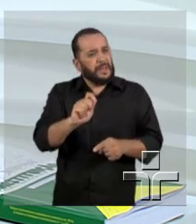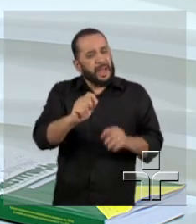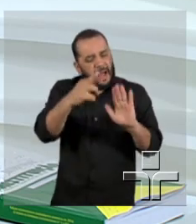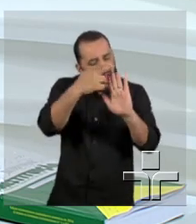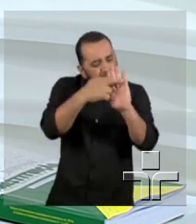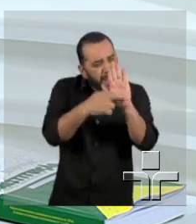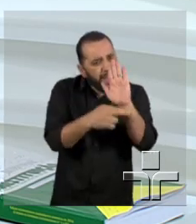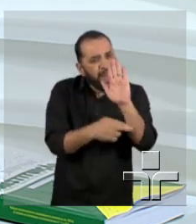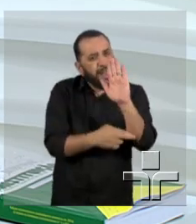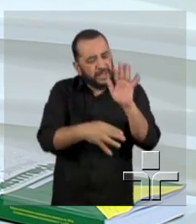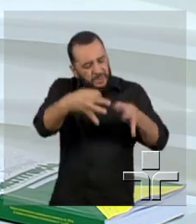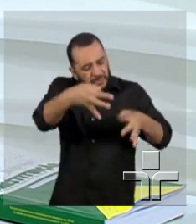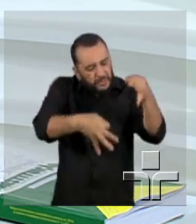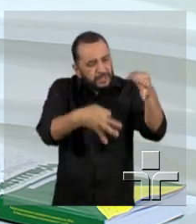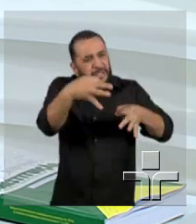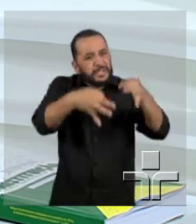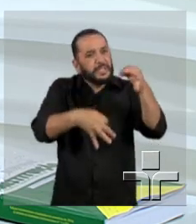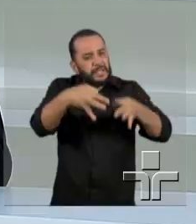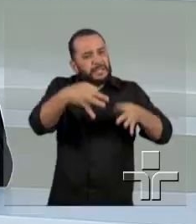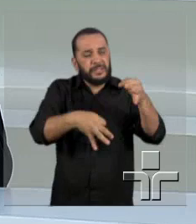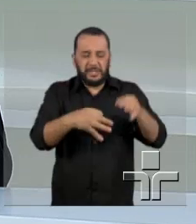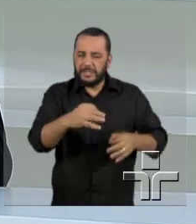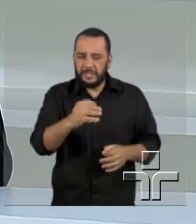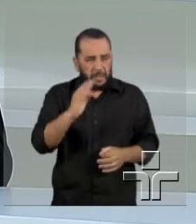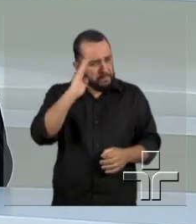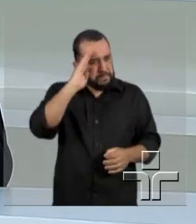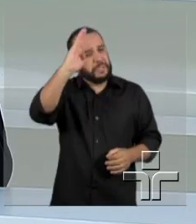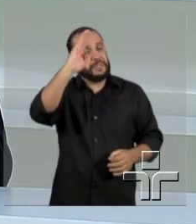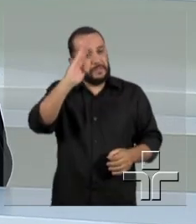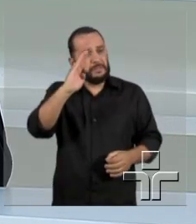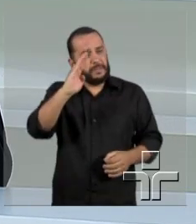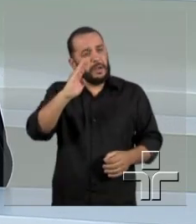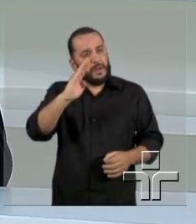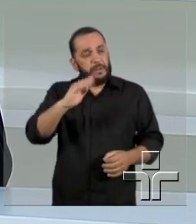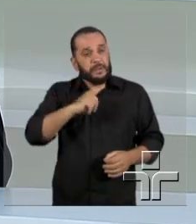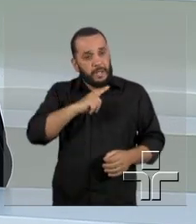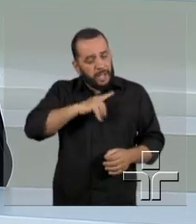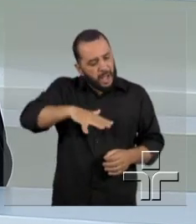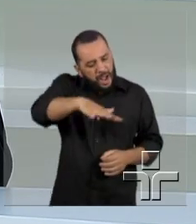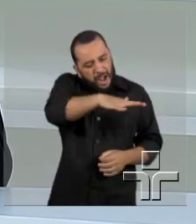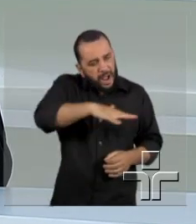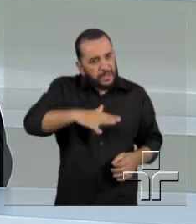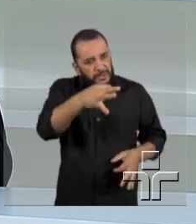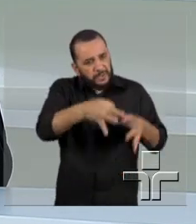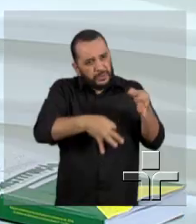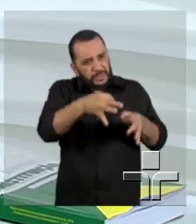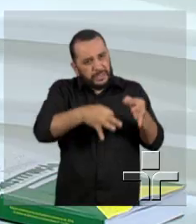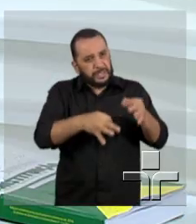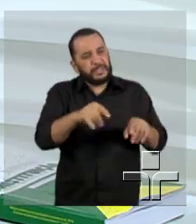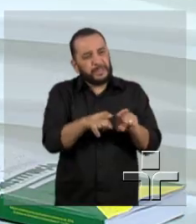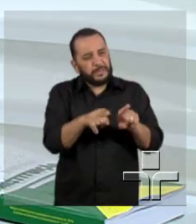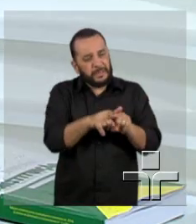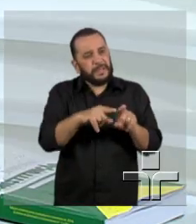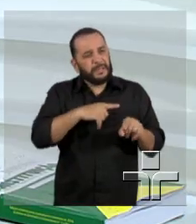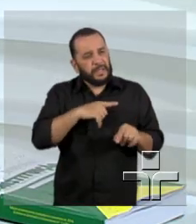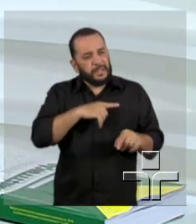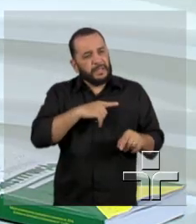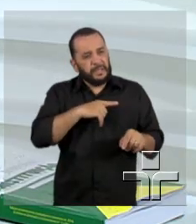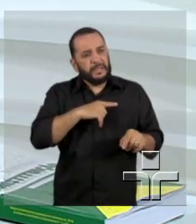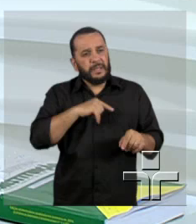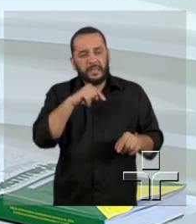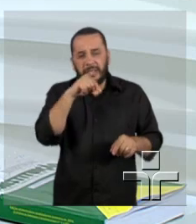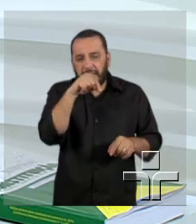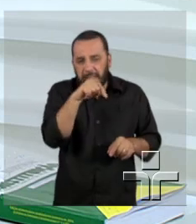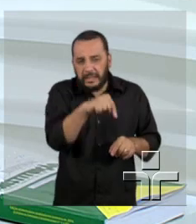jurídicos, basta lembrar, não é? Recordar, defesa da ordem jurídica, todo o direito positivo, daí porque ele